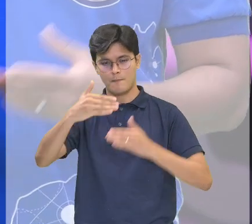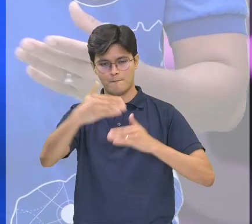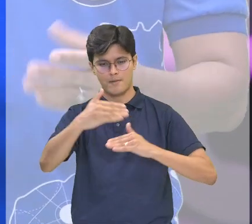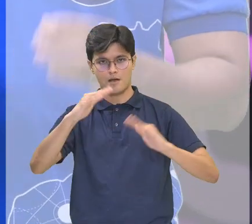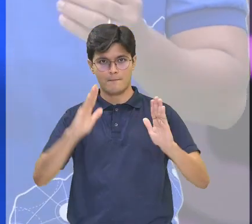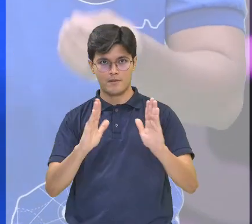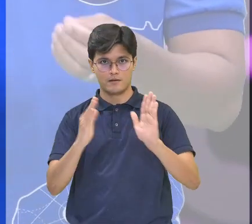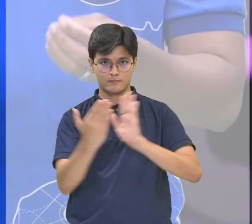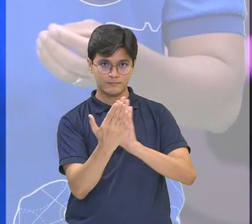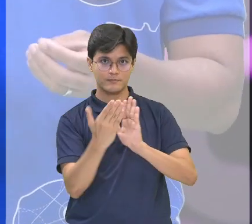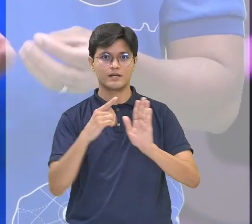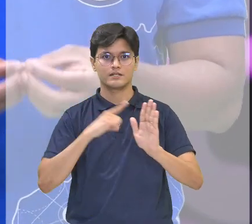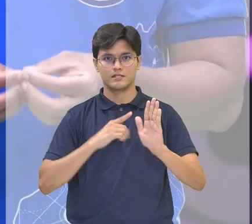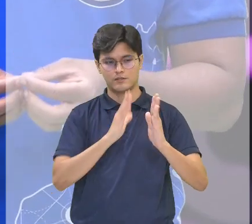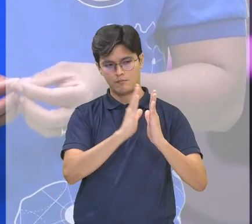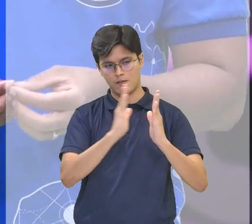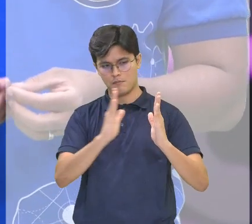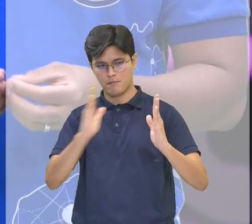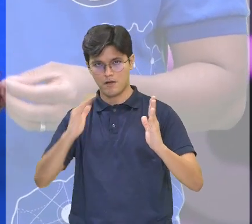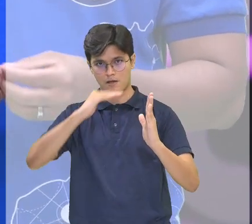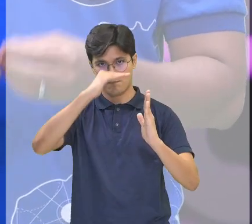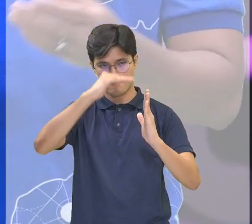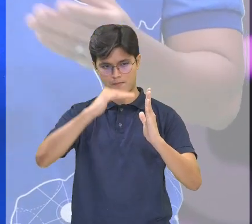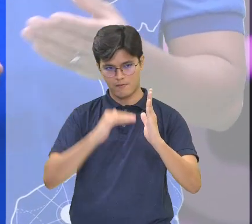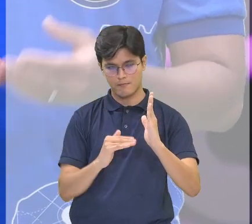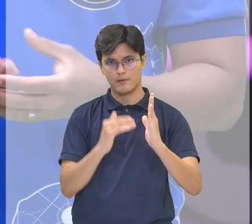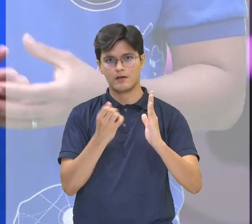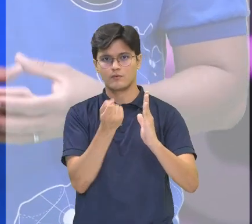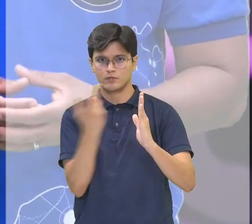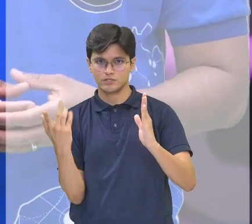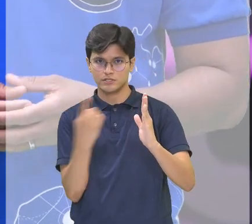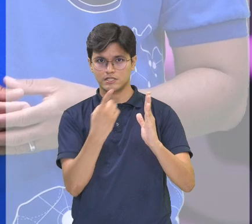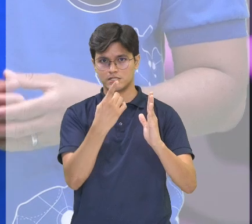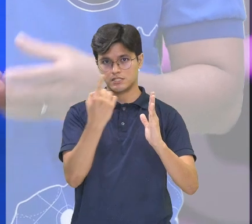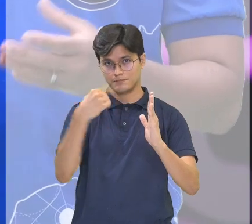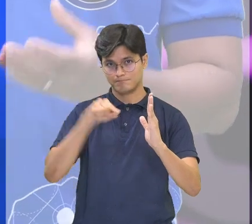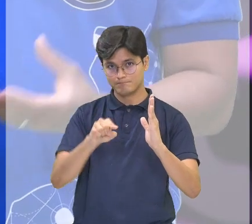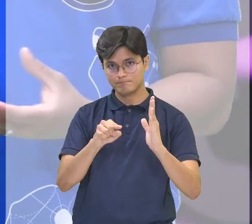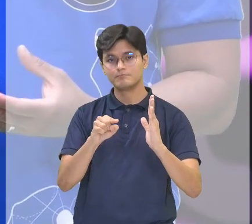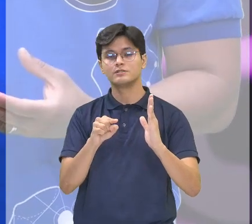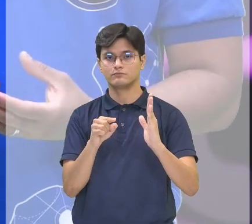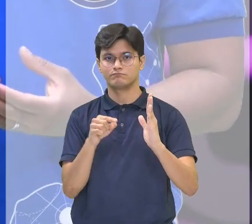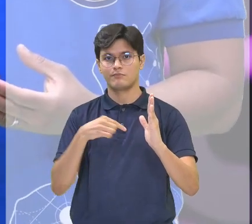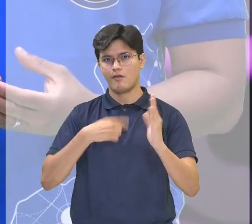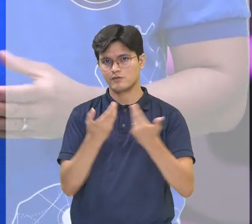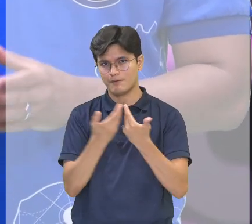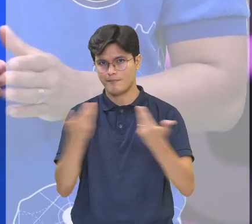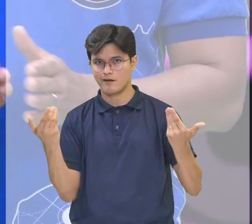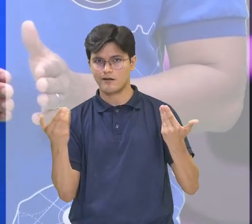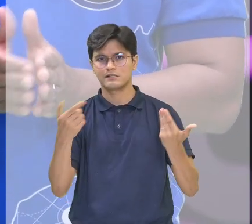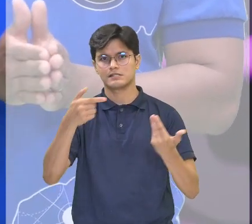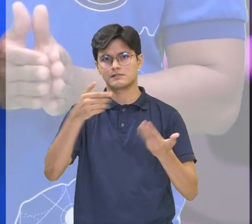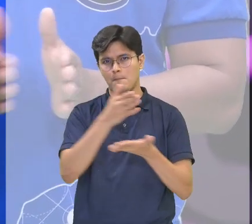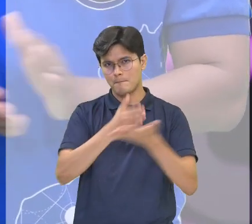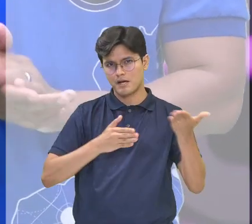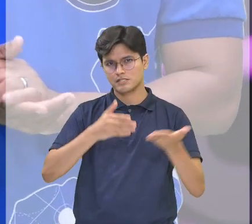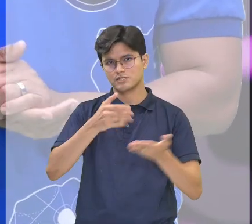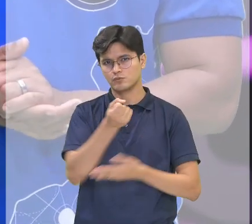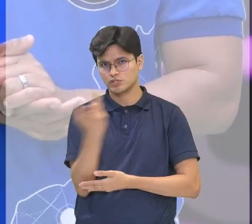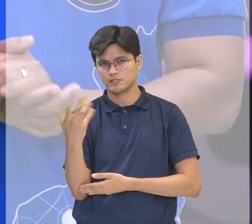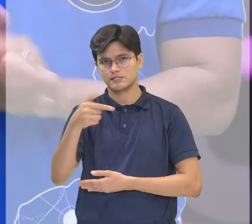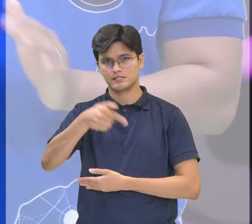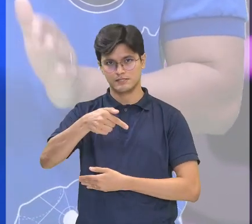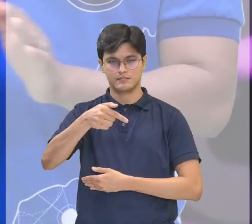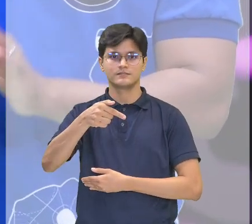né? Então, vou pegar um pedacinho desse. Então, peguei aqui 7 pedacinhos de 1000, beleza? É como se fosse ali